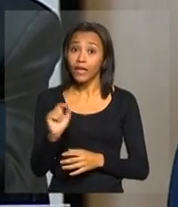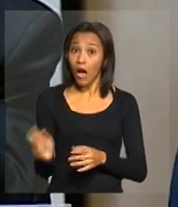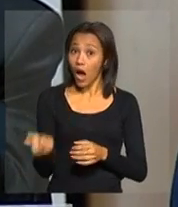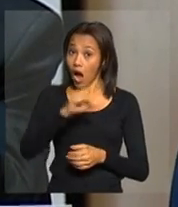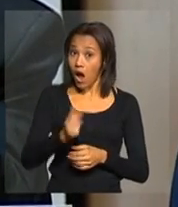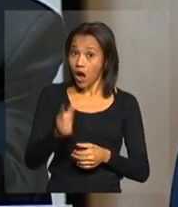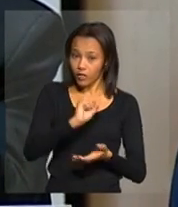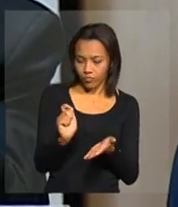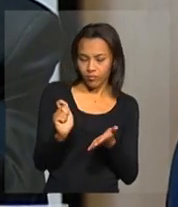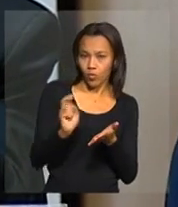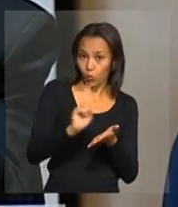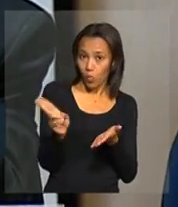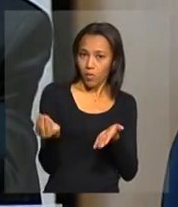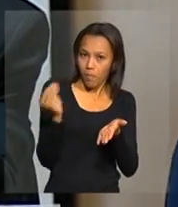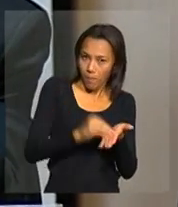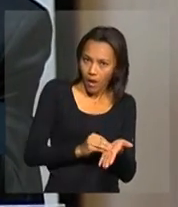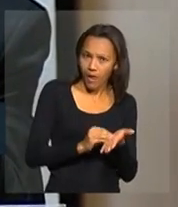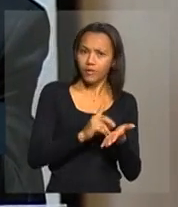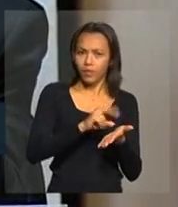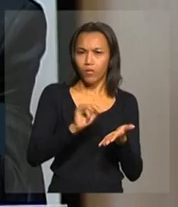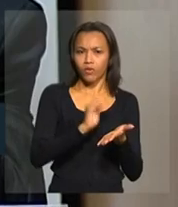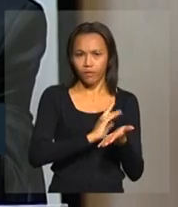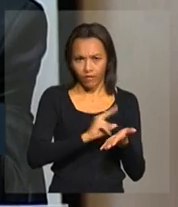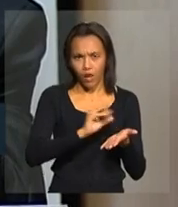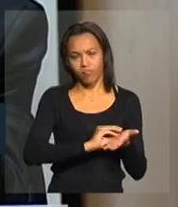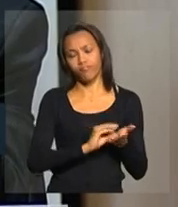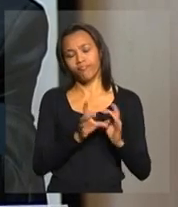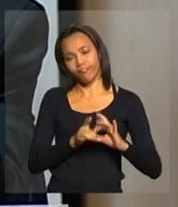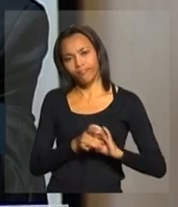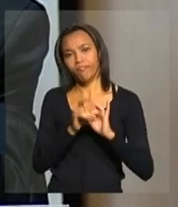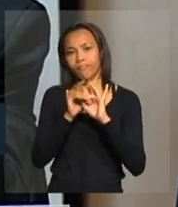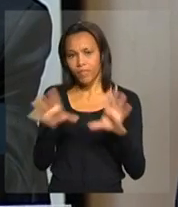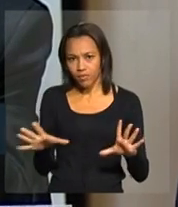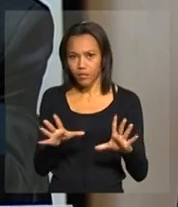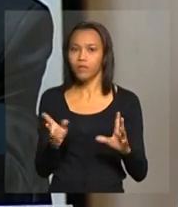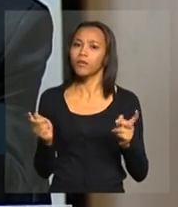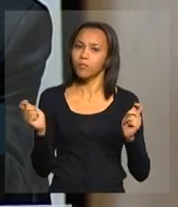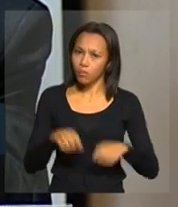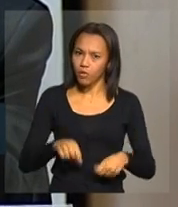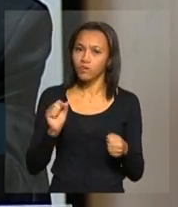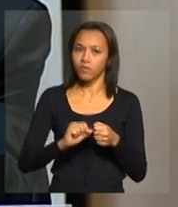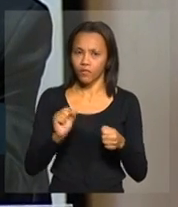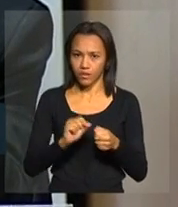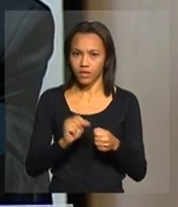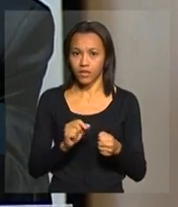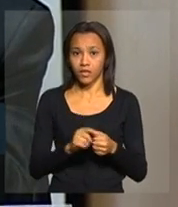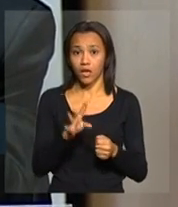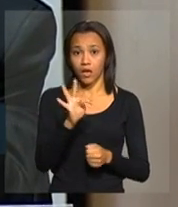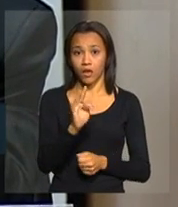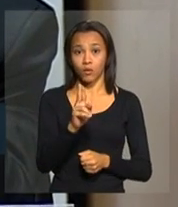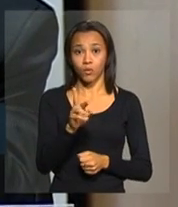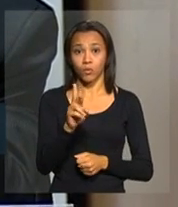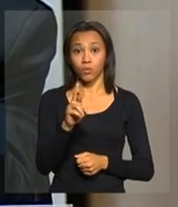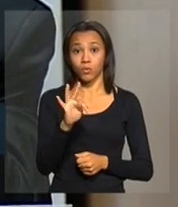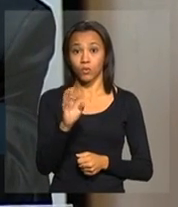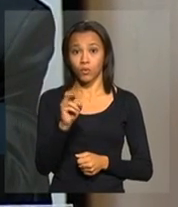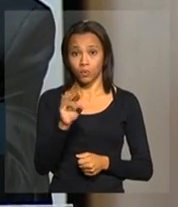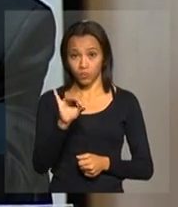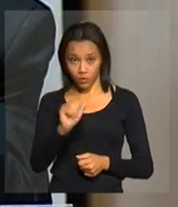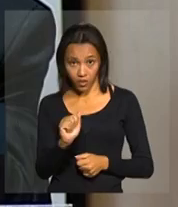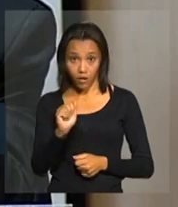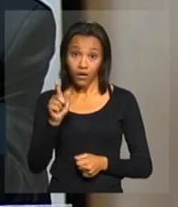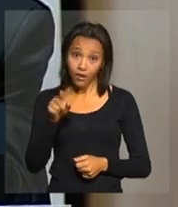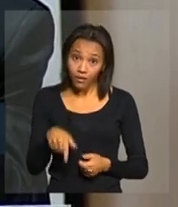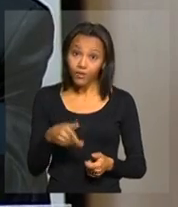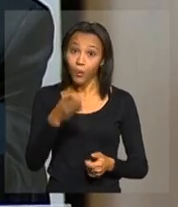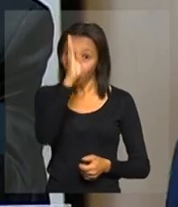cadastrar junto ao Ministério da Saúde e vão receber um aporte para que façam essa chamada tutoria. Isso coloca o